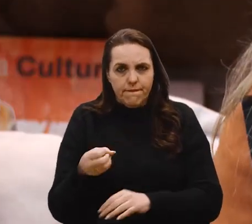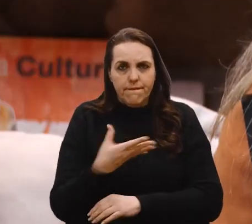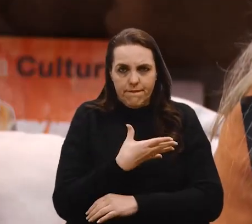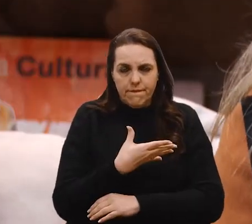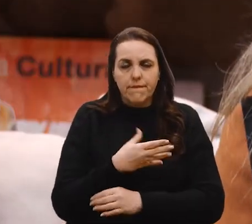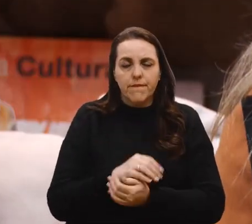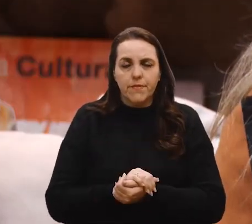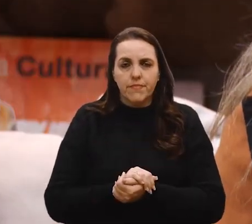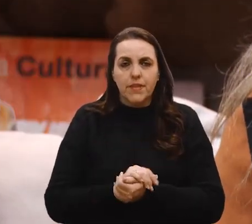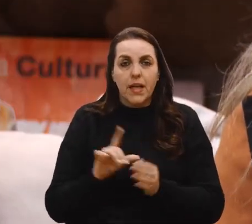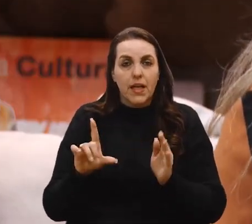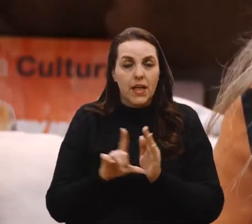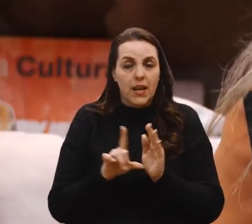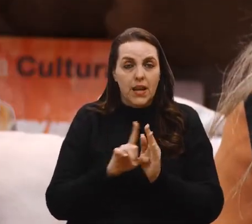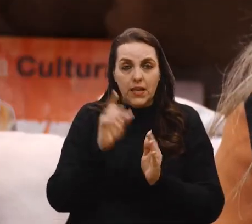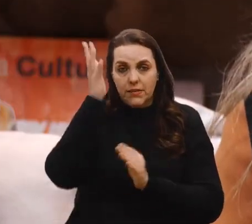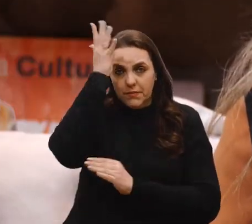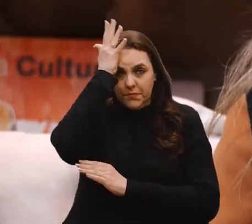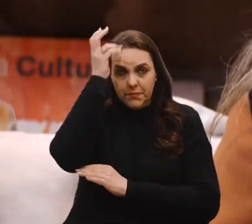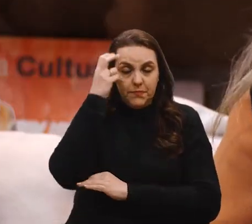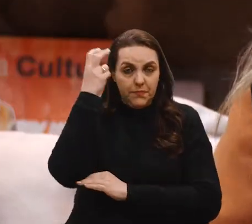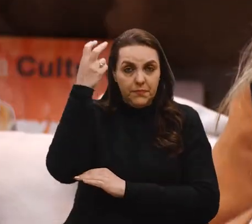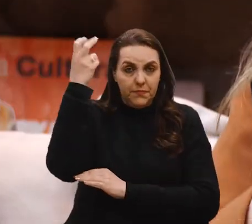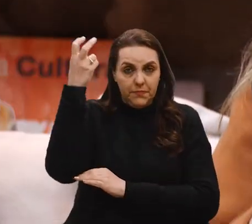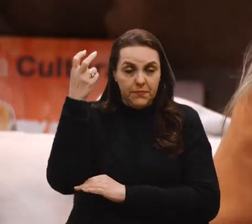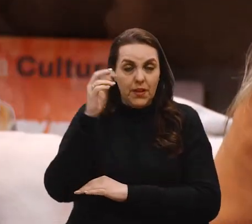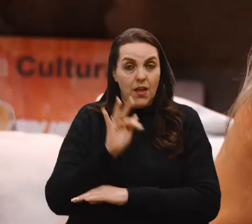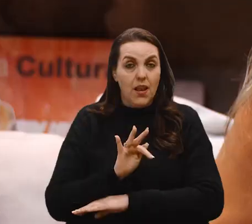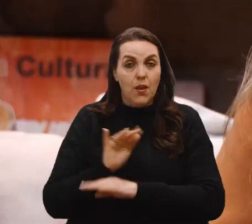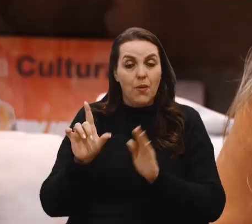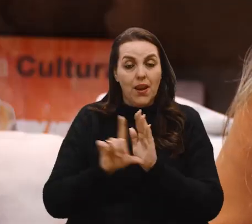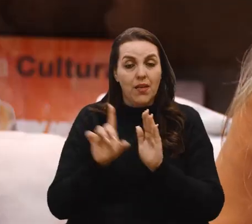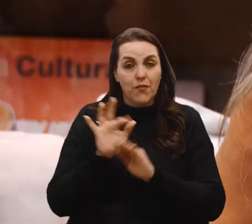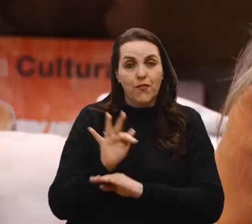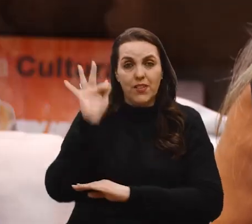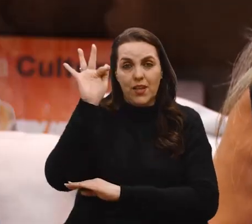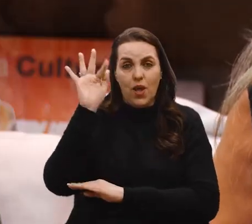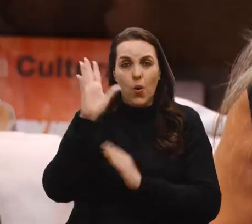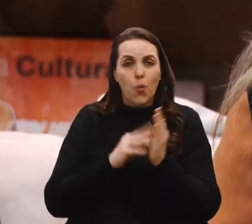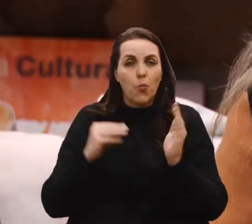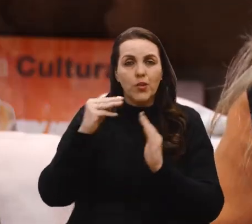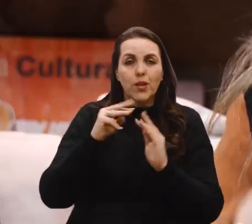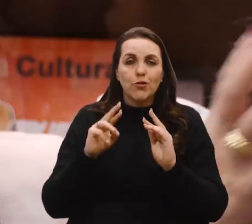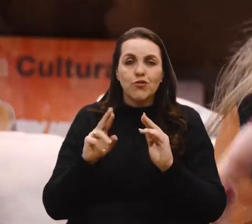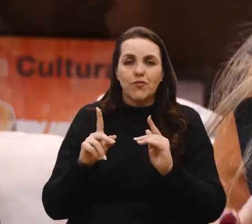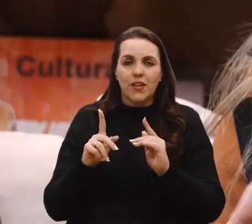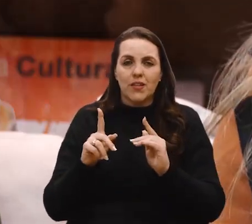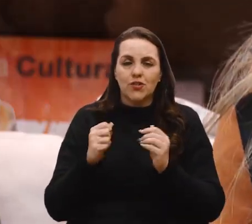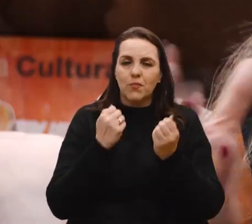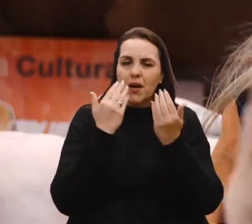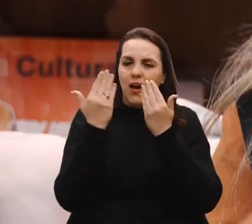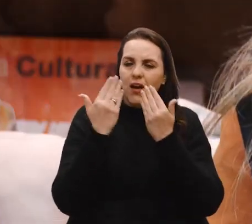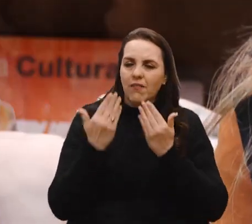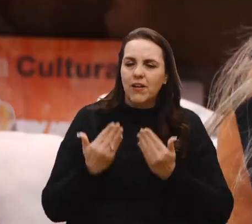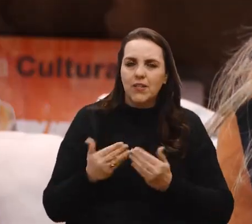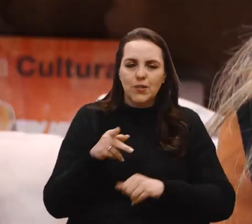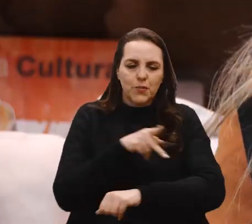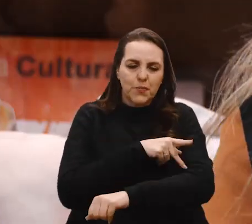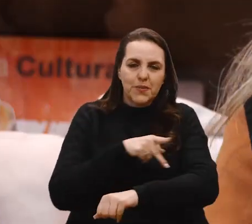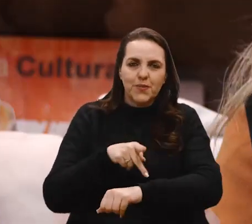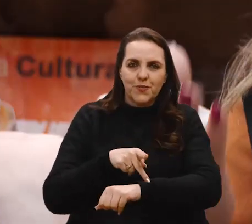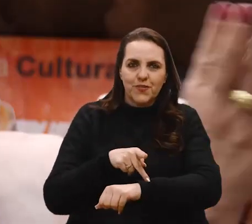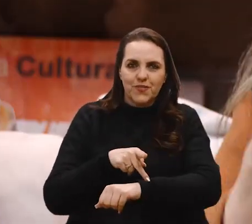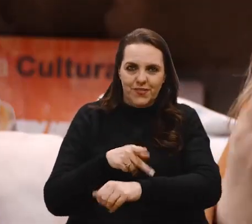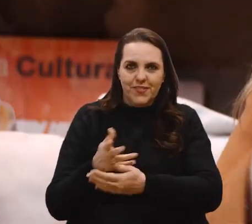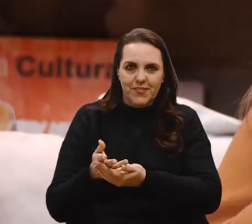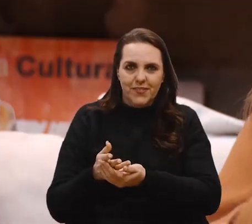lei das altas habilidades de produção federal, que já não traz esse modelo, ele traz o quê? Uma avaliação pedagógica. E essa avaliação pedagógica,